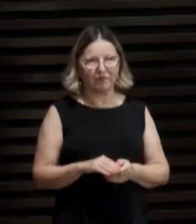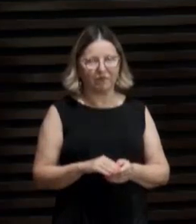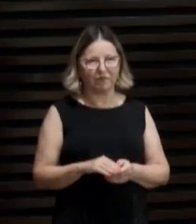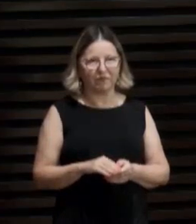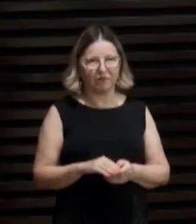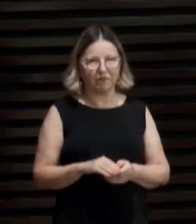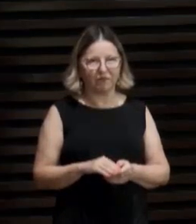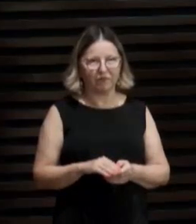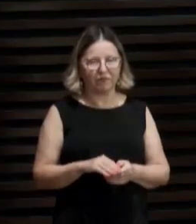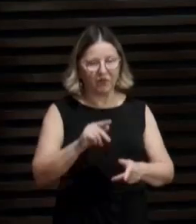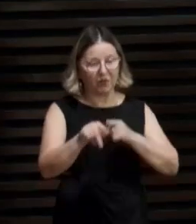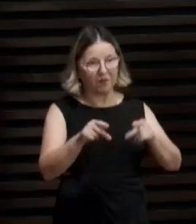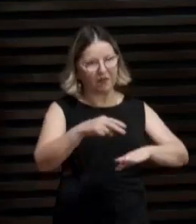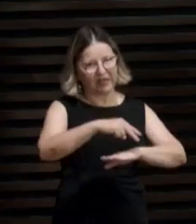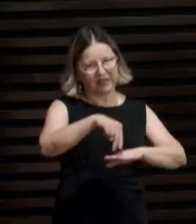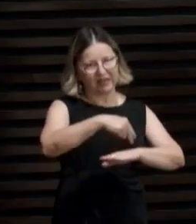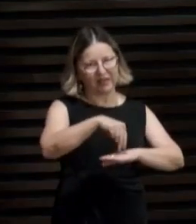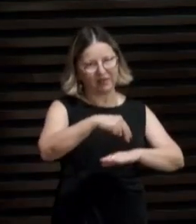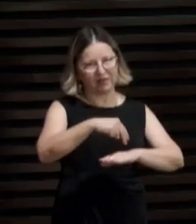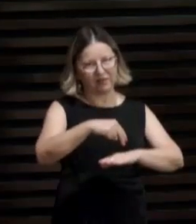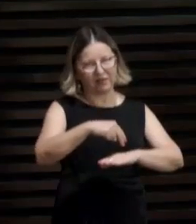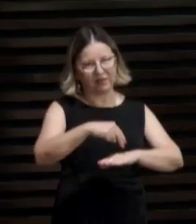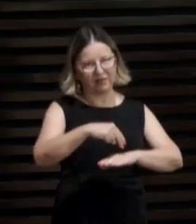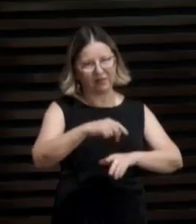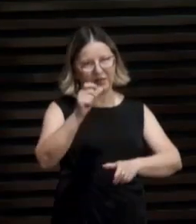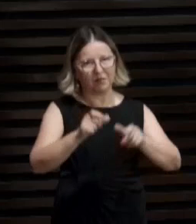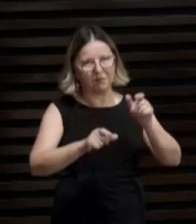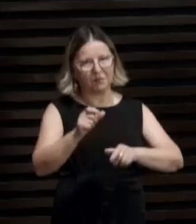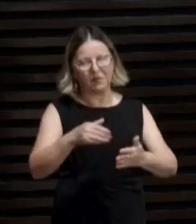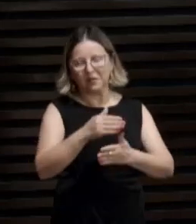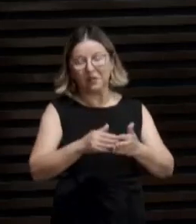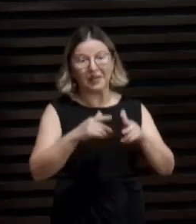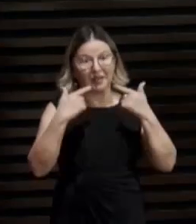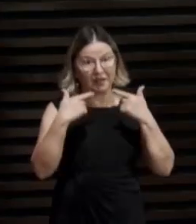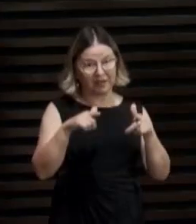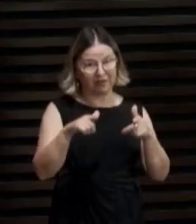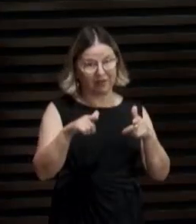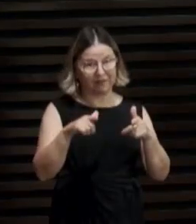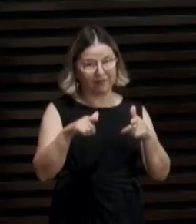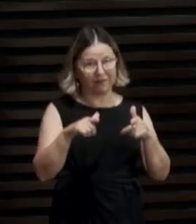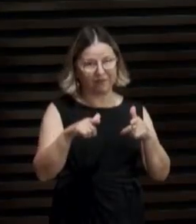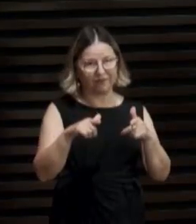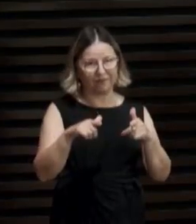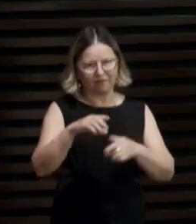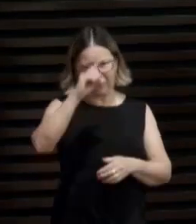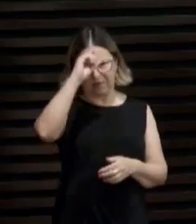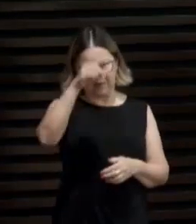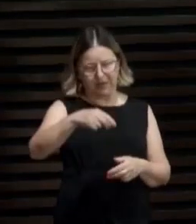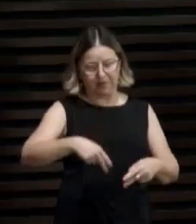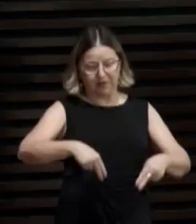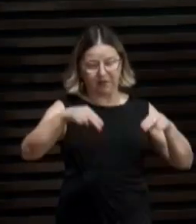Povos, nações, homens de todas as línguas. A ordem de Nabucodonosor era para o